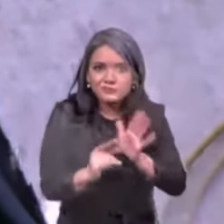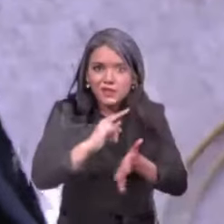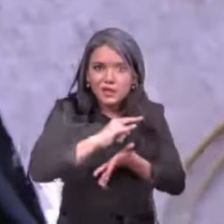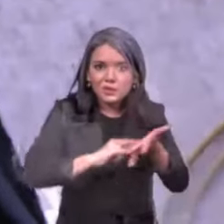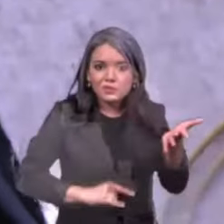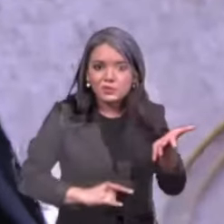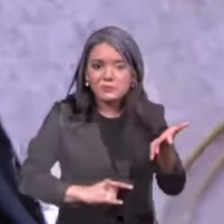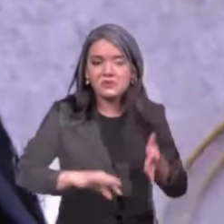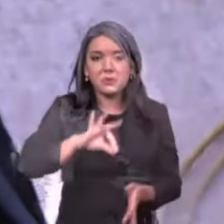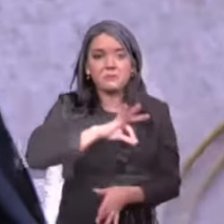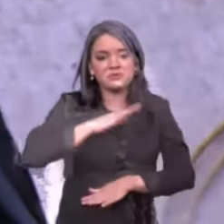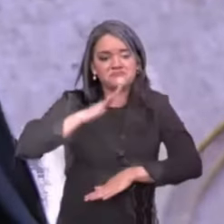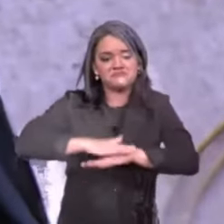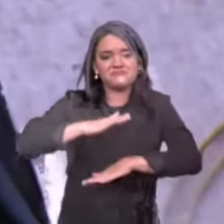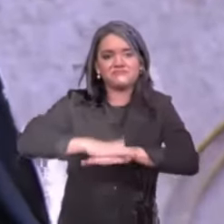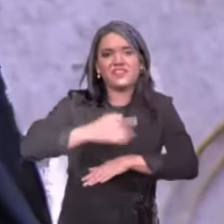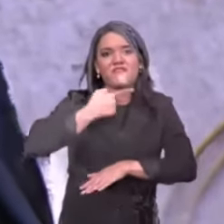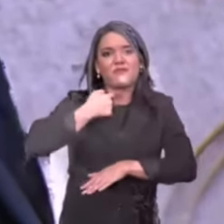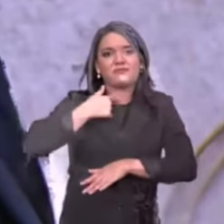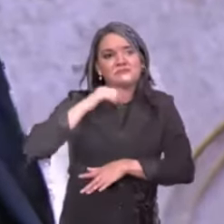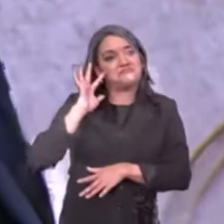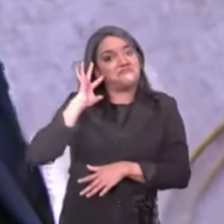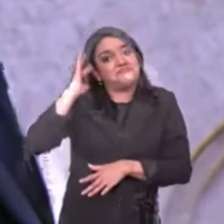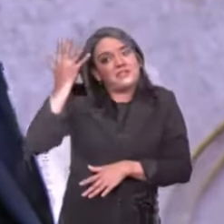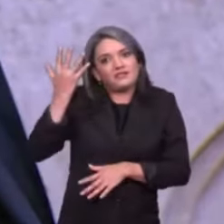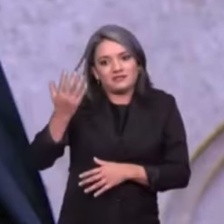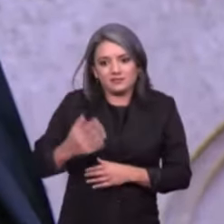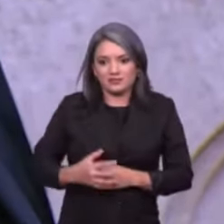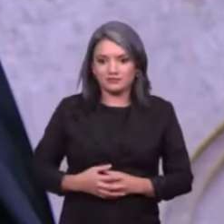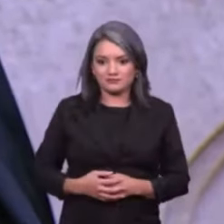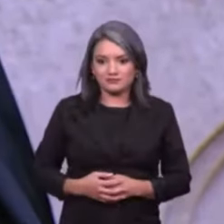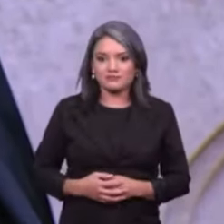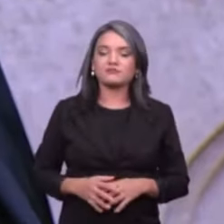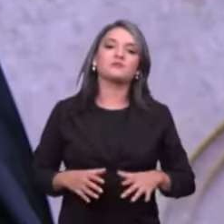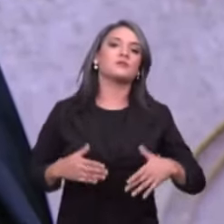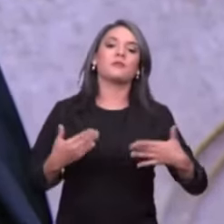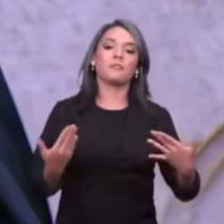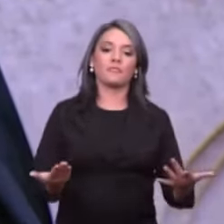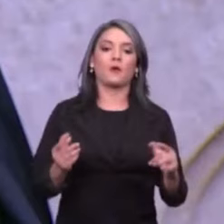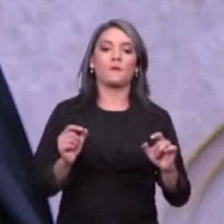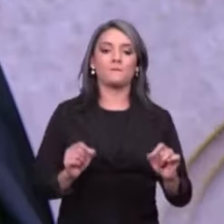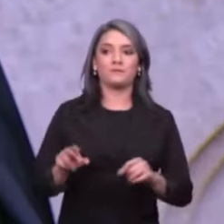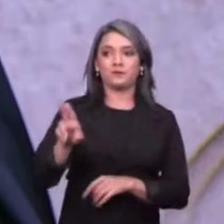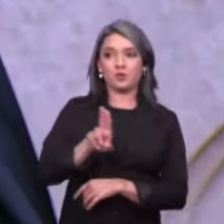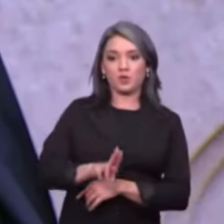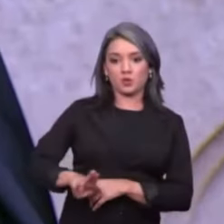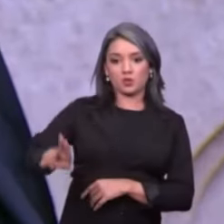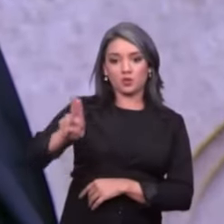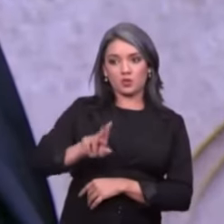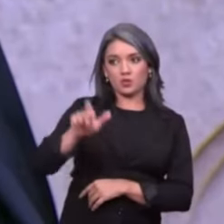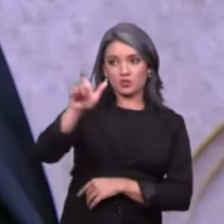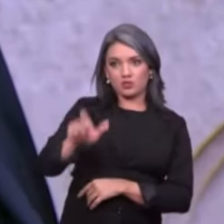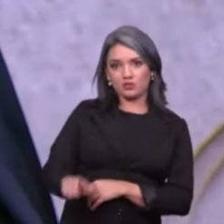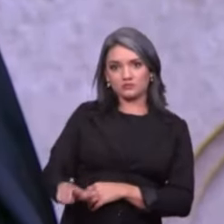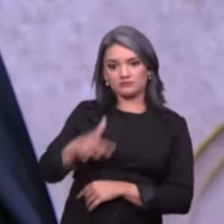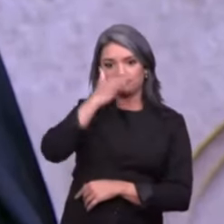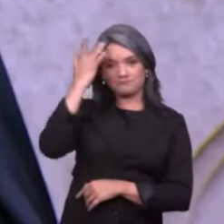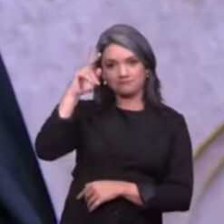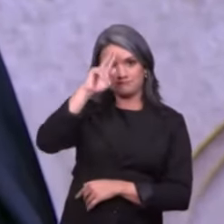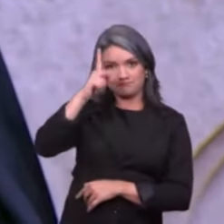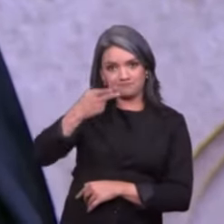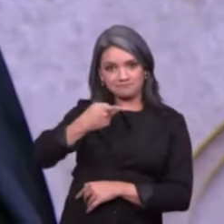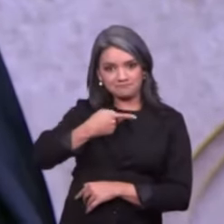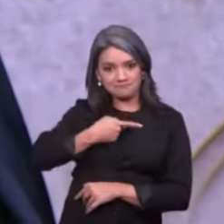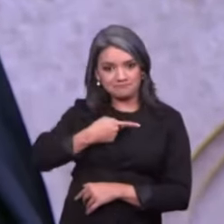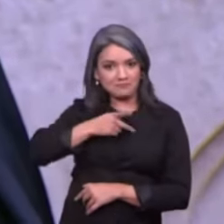caso. Portanto, se foi despenalizado o consumo pessoal e se